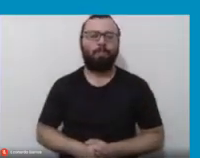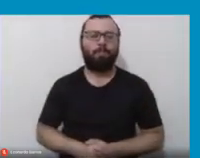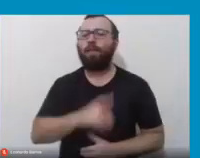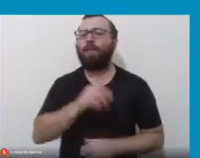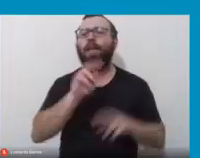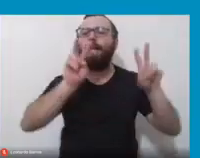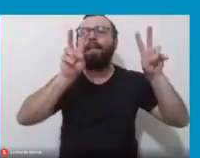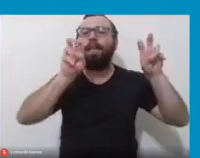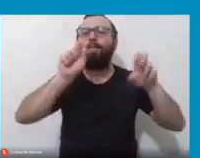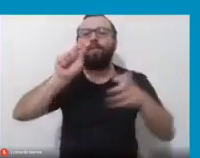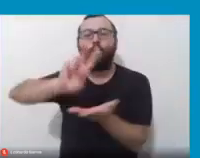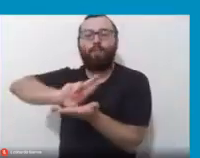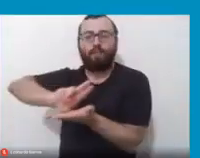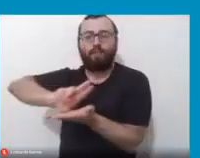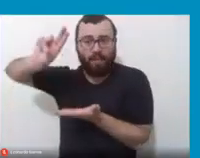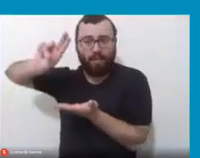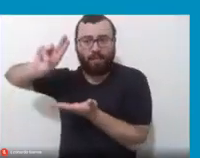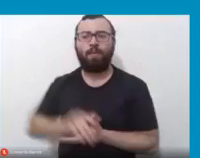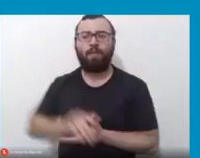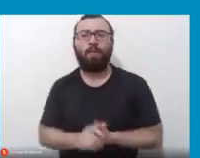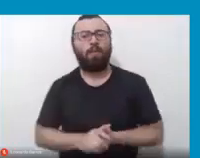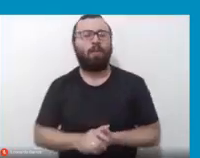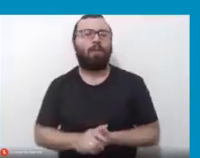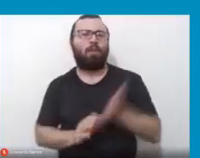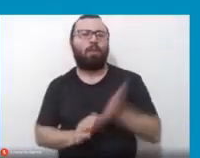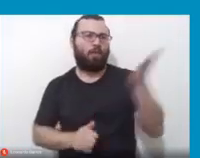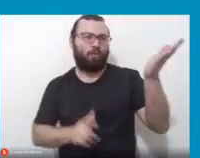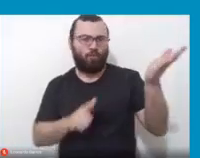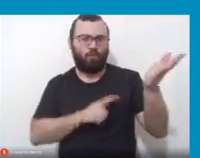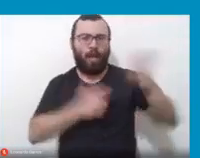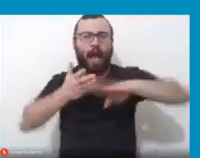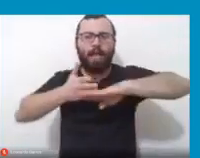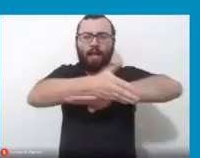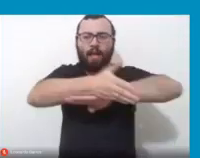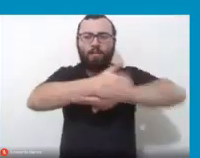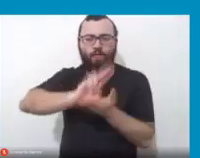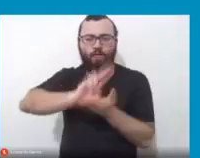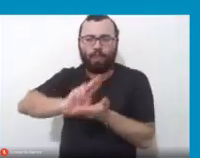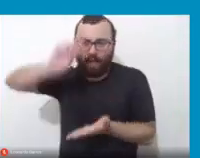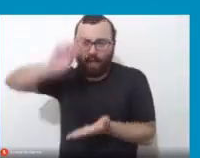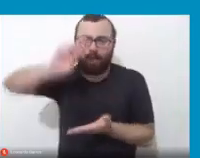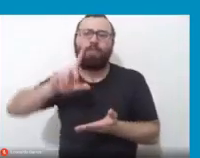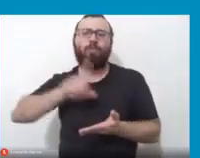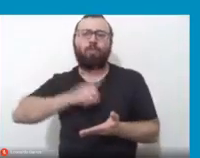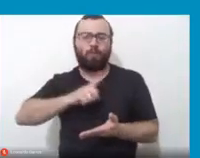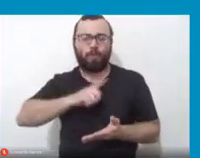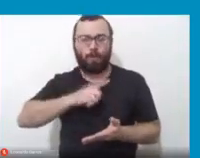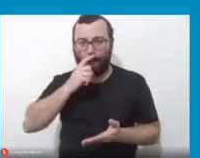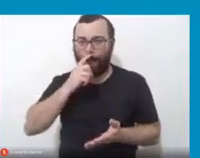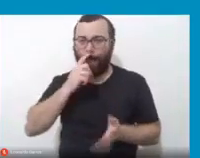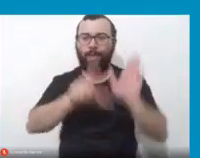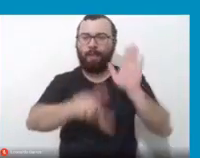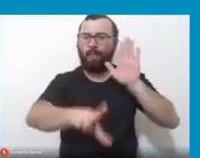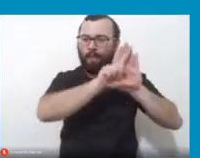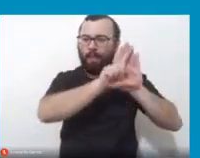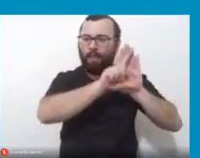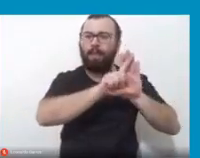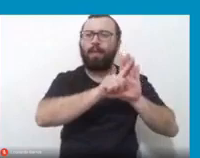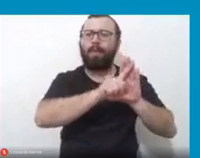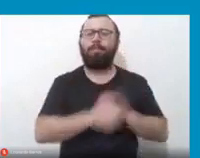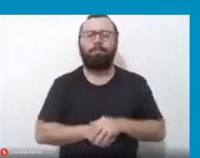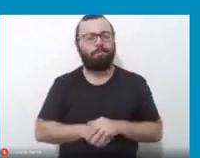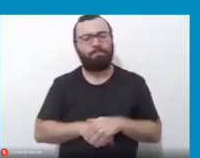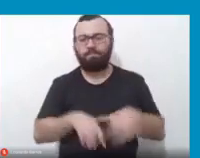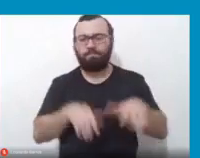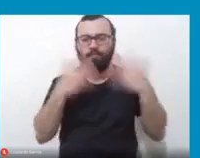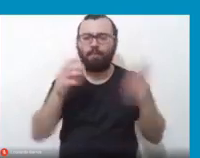da universidade, né? Você tem do acesso à universidade, tem a coisa das leis